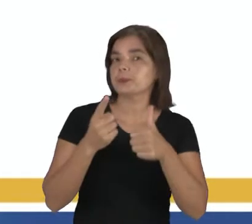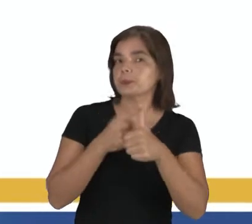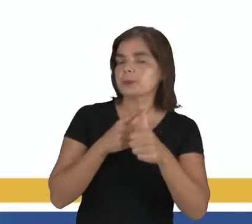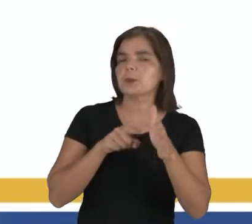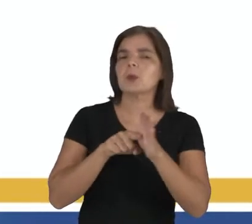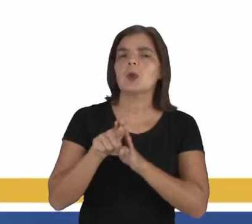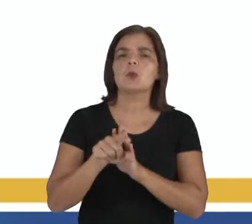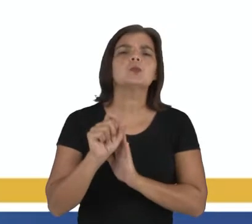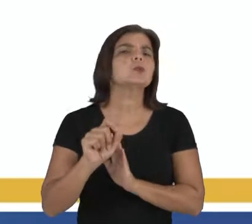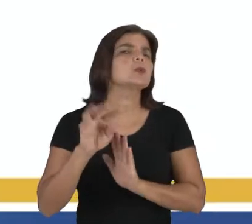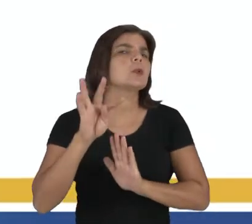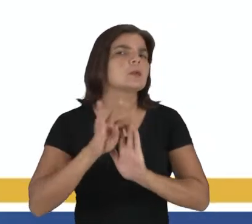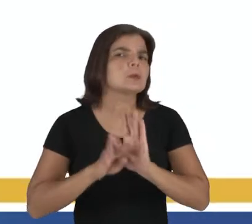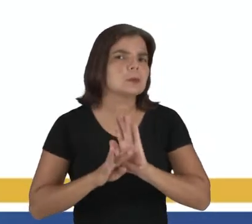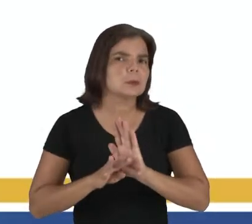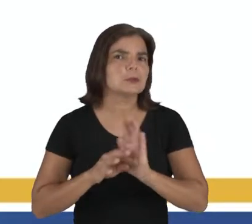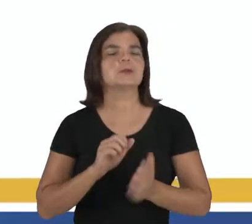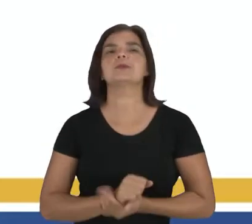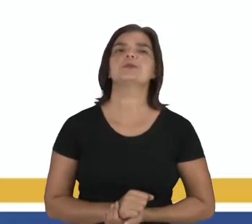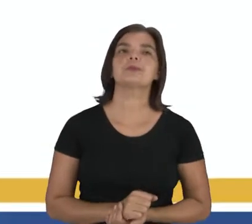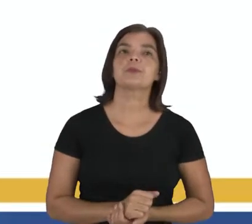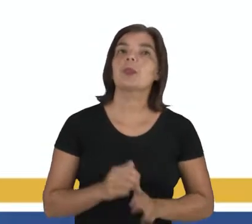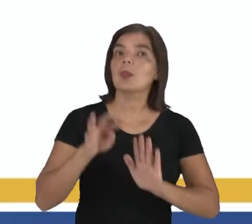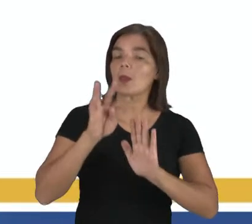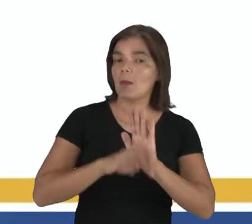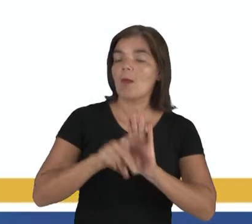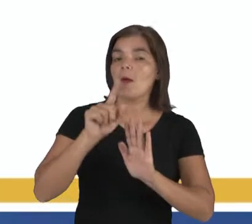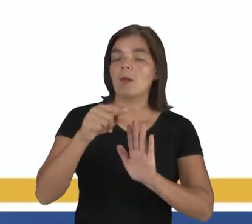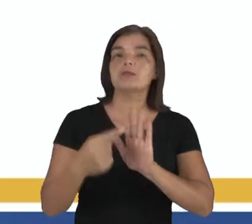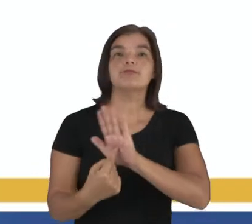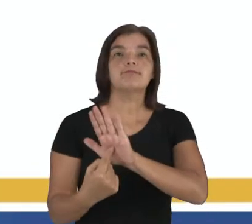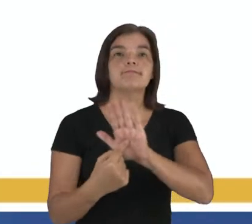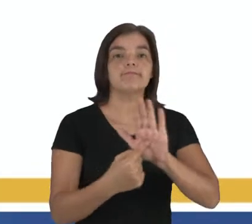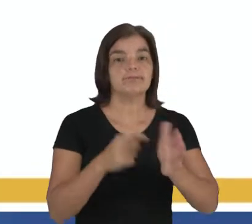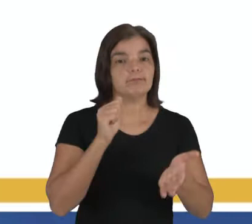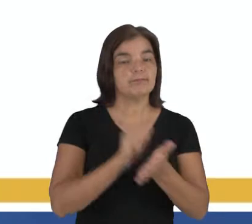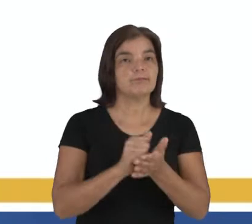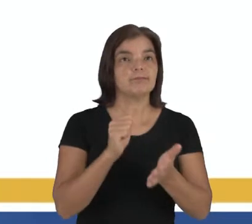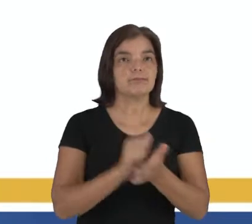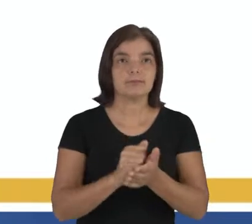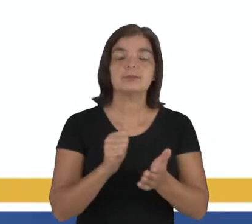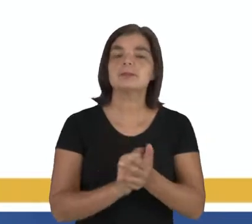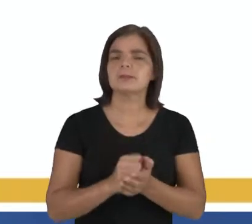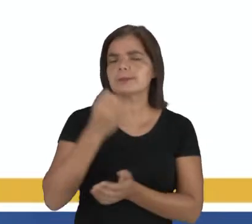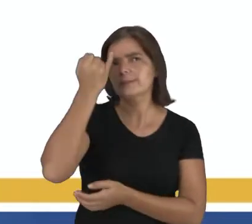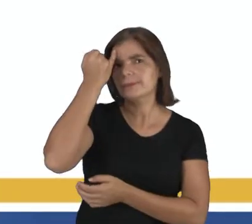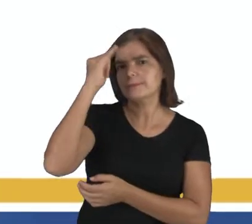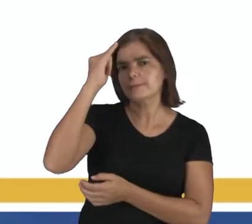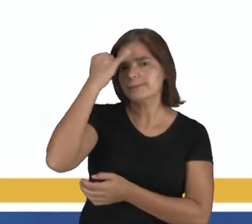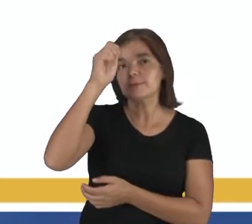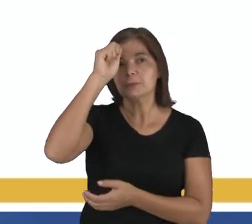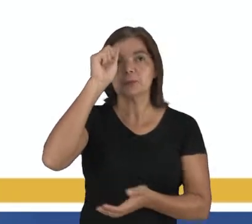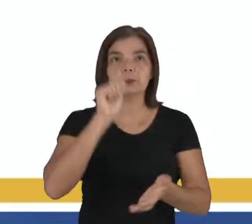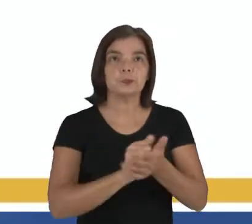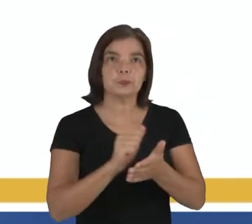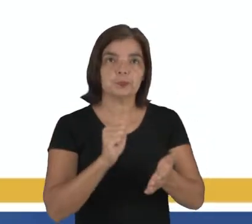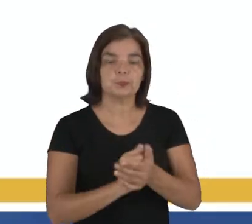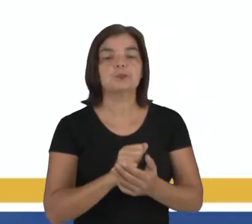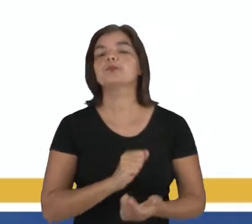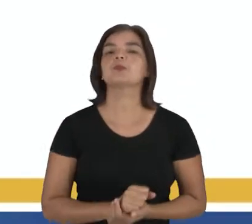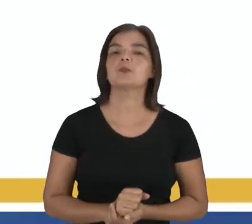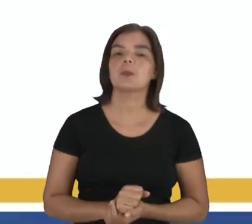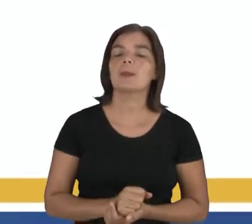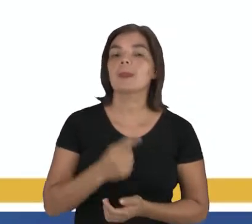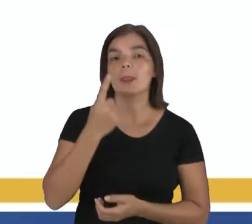Primeiro, o que é texto? Texto é uma manifestação escrita acerca das ideias de um